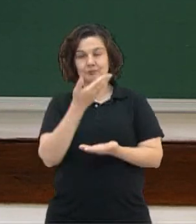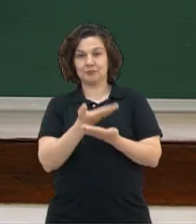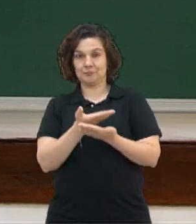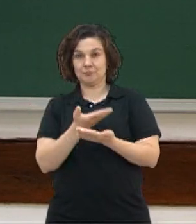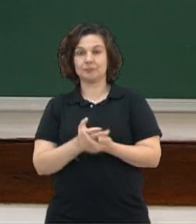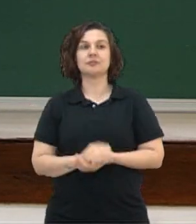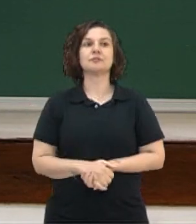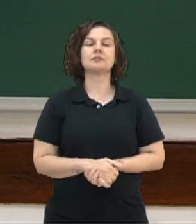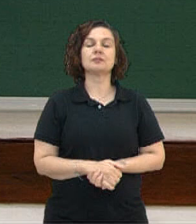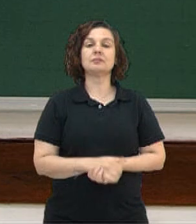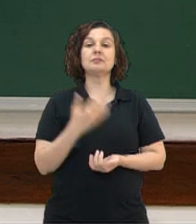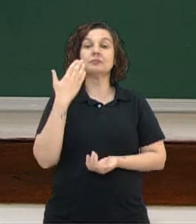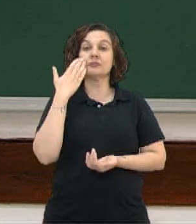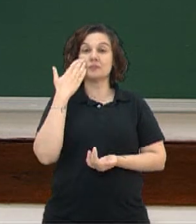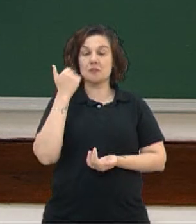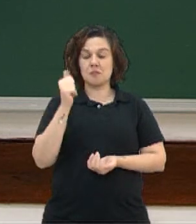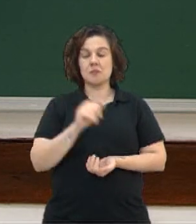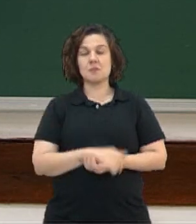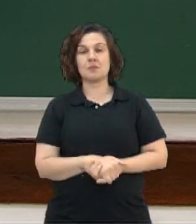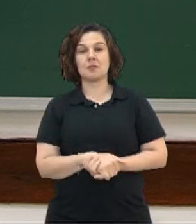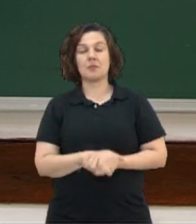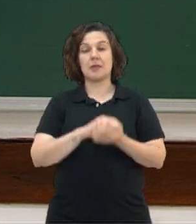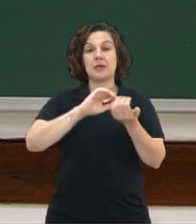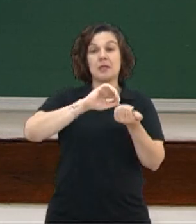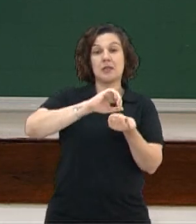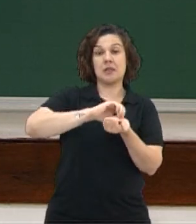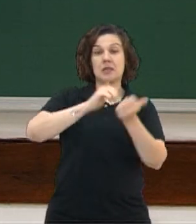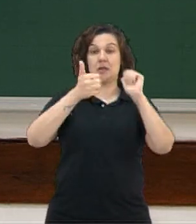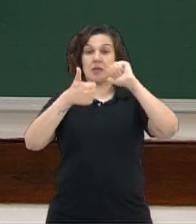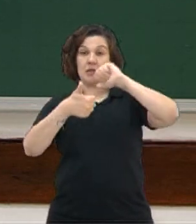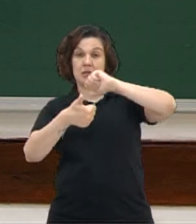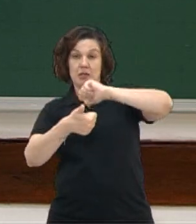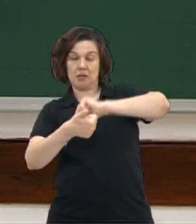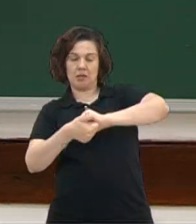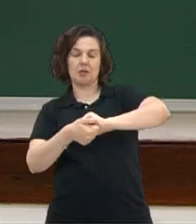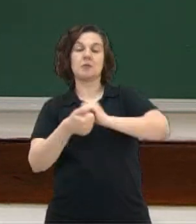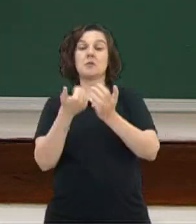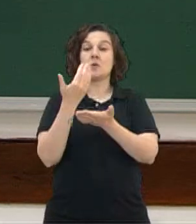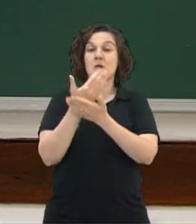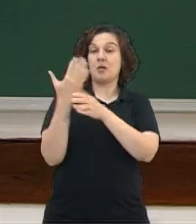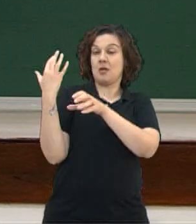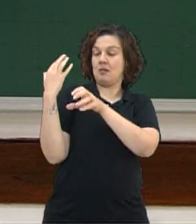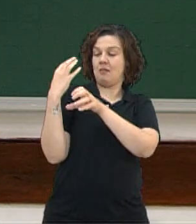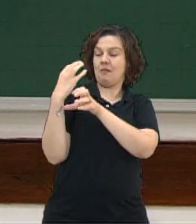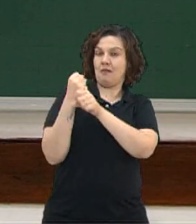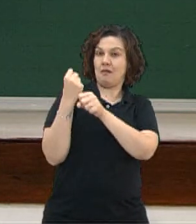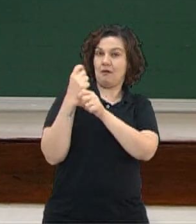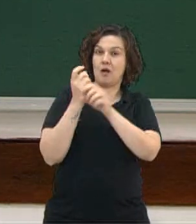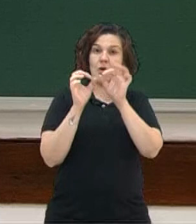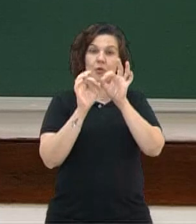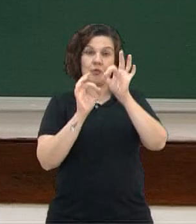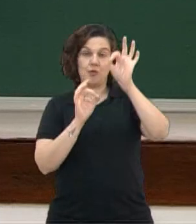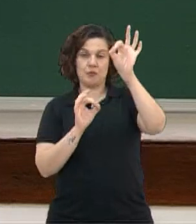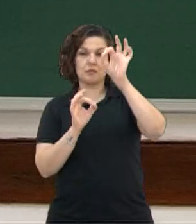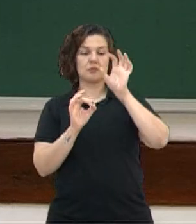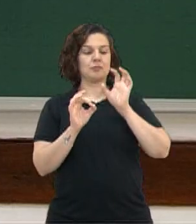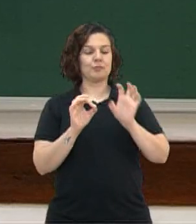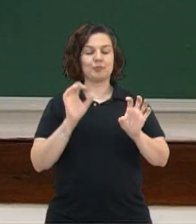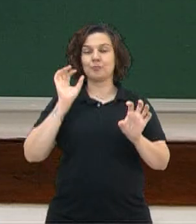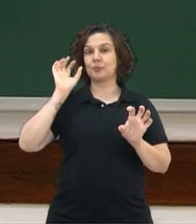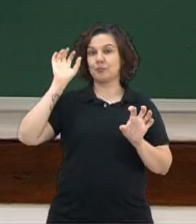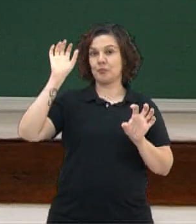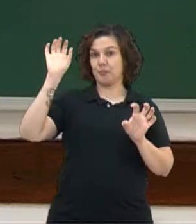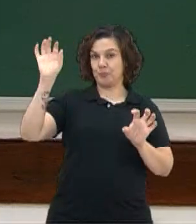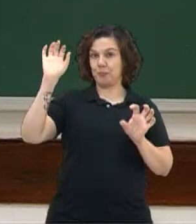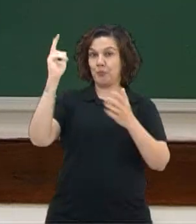você saber que para fazer os cálculos e relacionar a distância que existe no mapa entre dois pontos e a